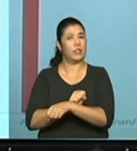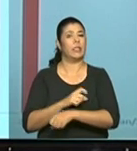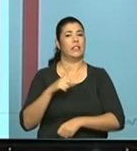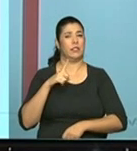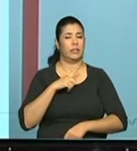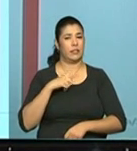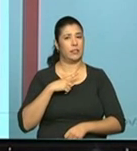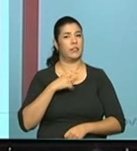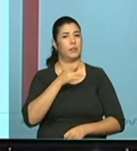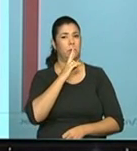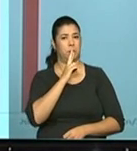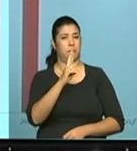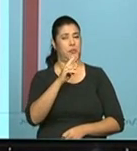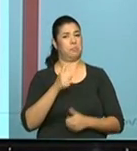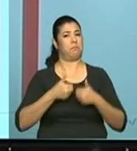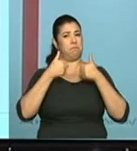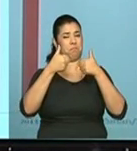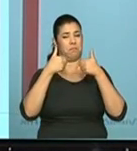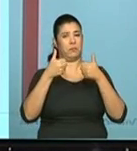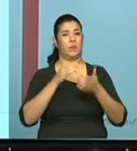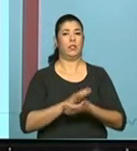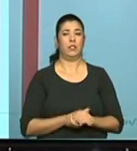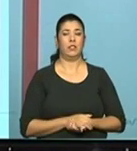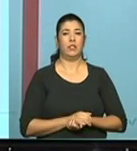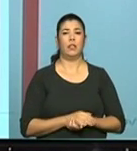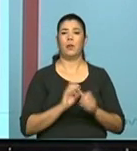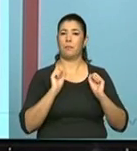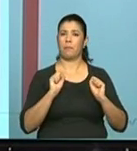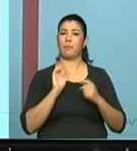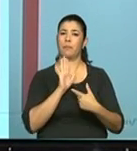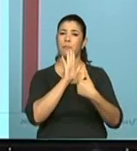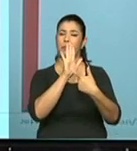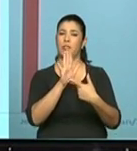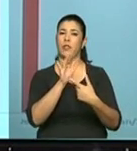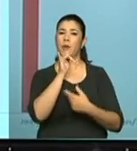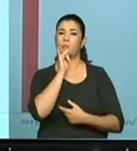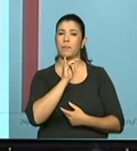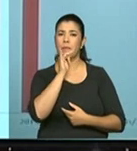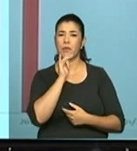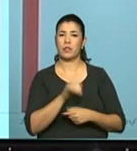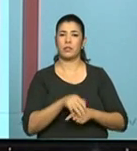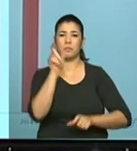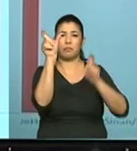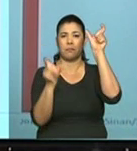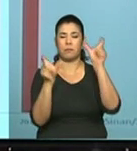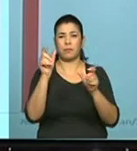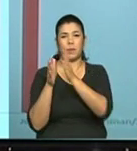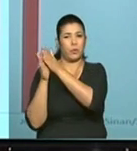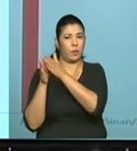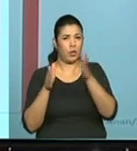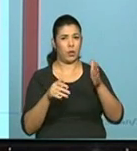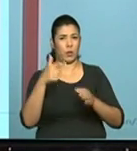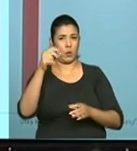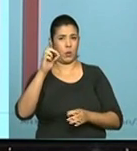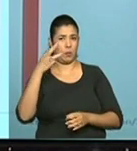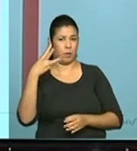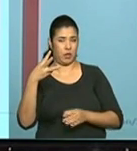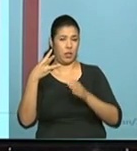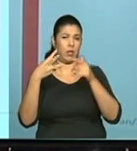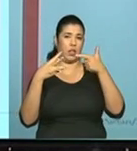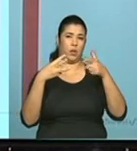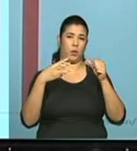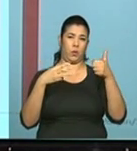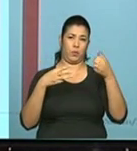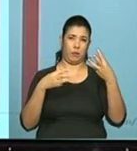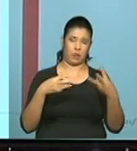sido bem-sucedidos nesse aspecto. Eu posso mostrar, por exemplo, nessa série histórica de 2003 a 2013, que nós,